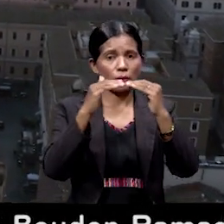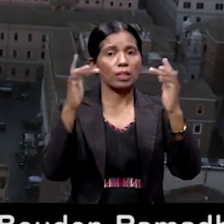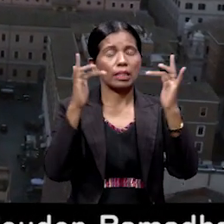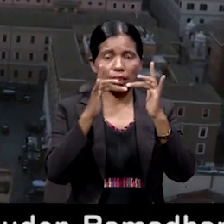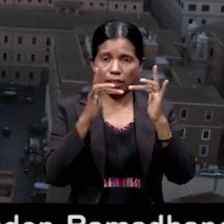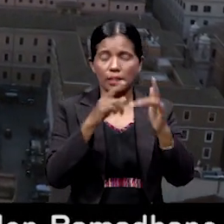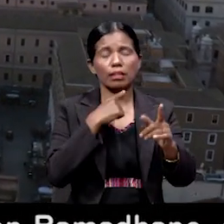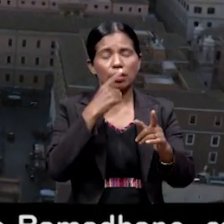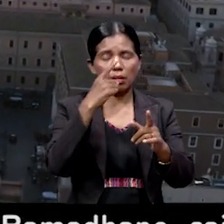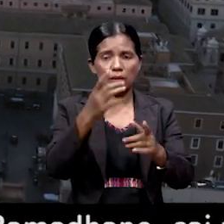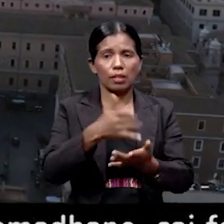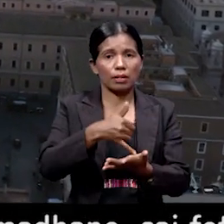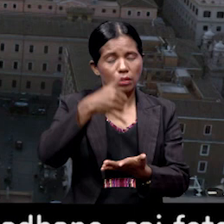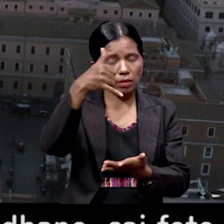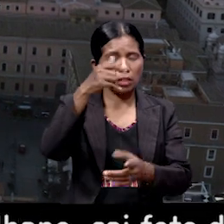Obrigado.